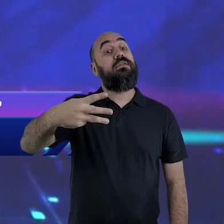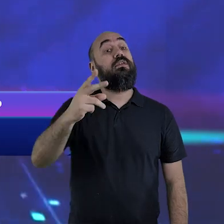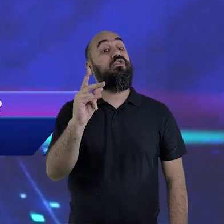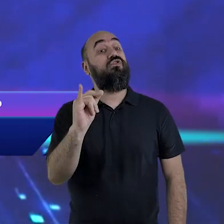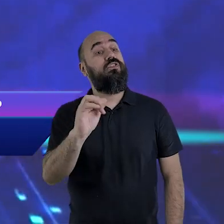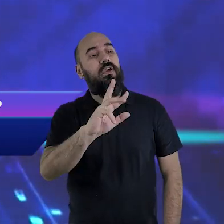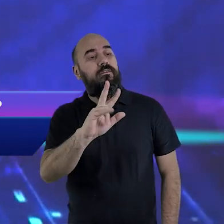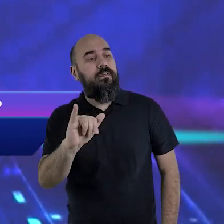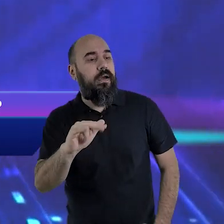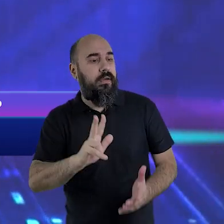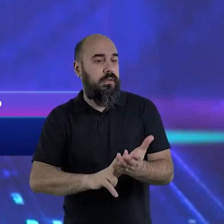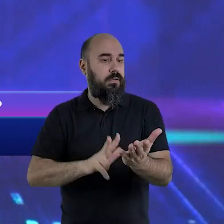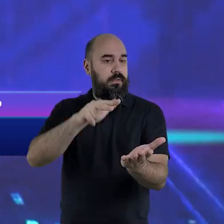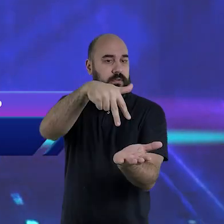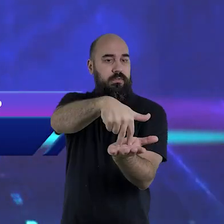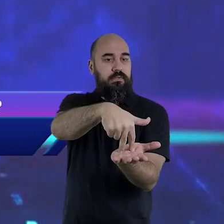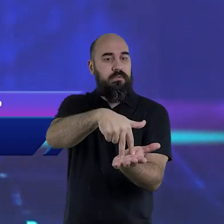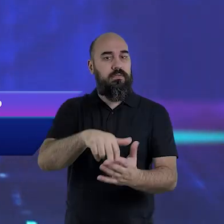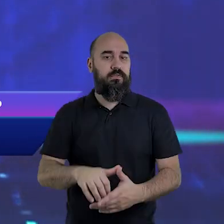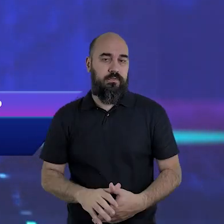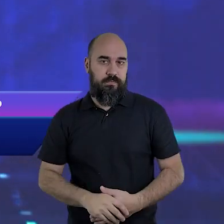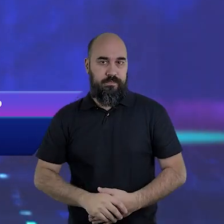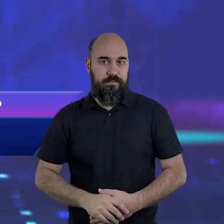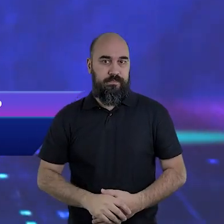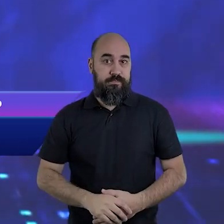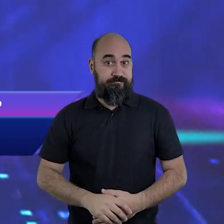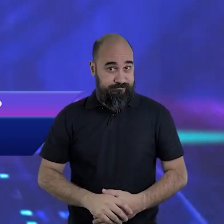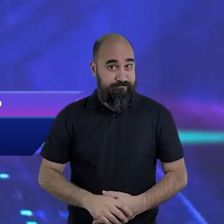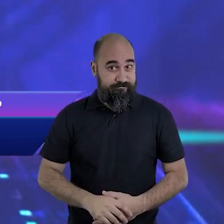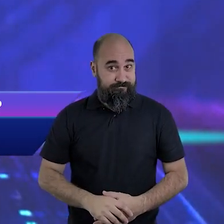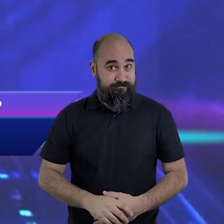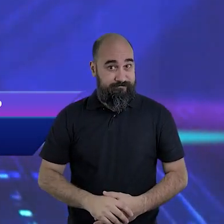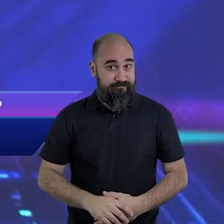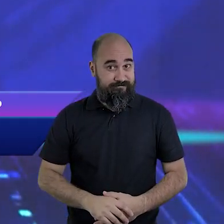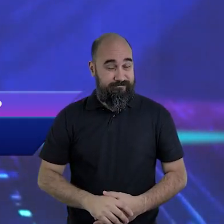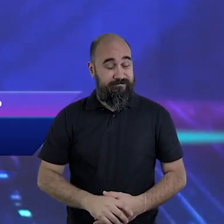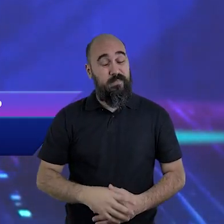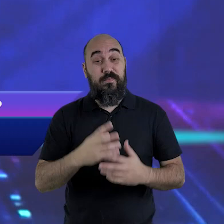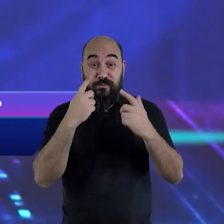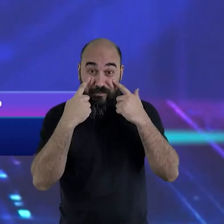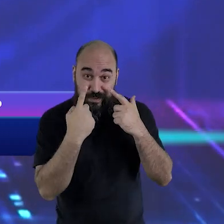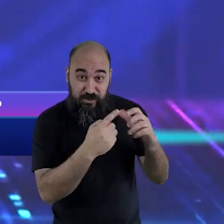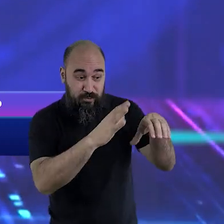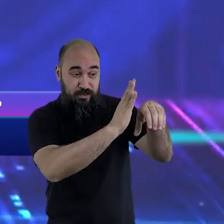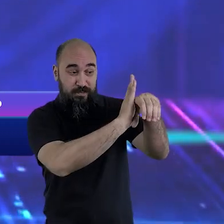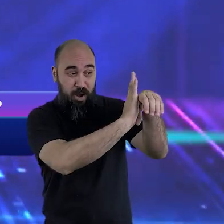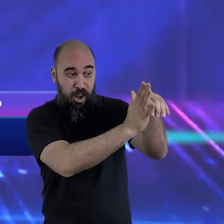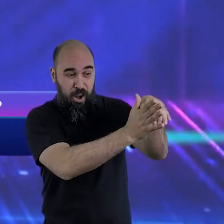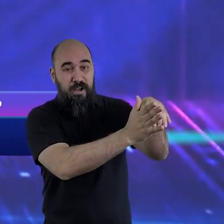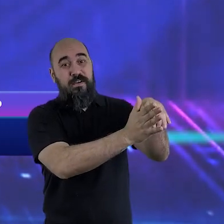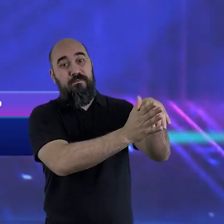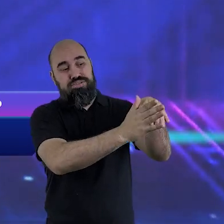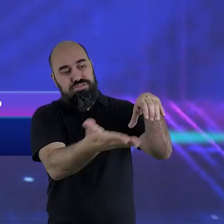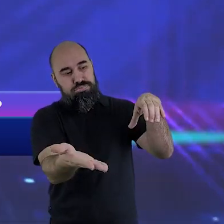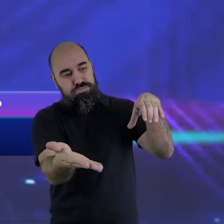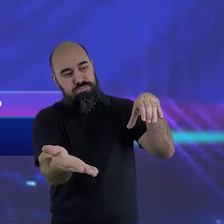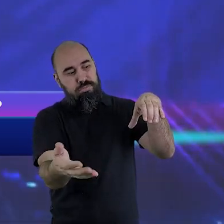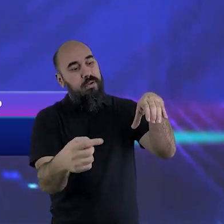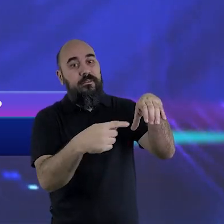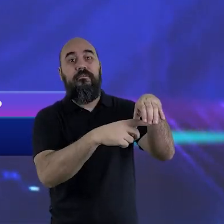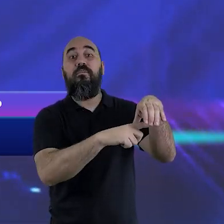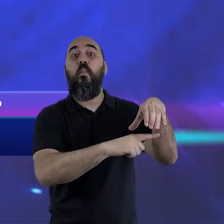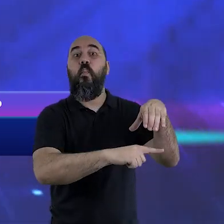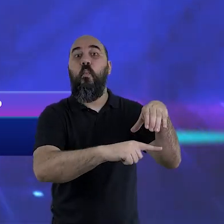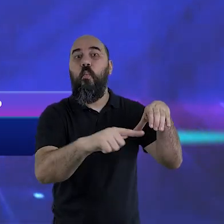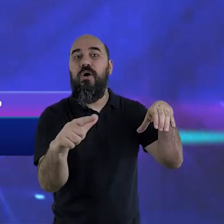dia ressuscitará. Em outras palavras, a tumba de Cristo ficaria vazia. E